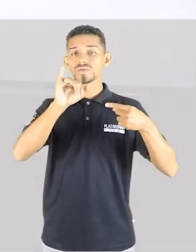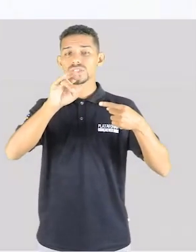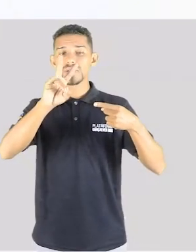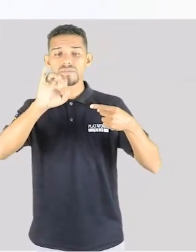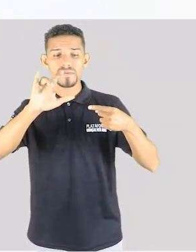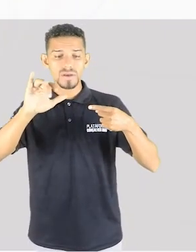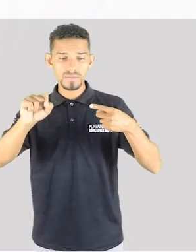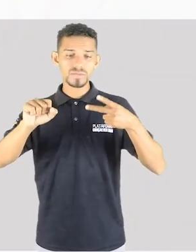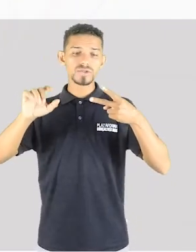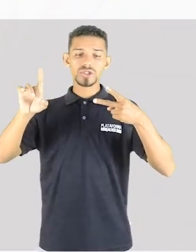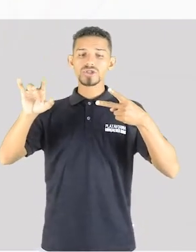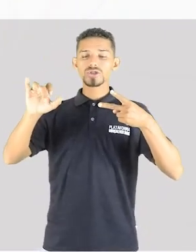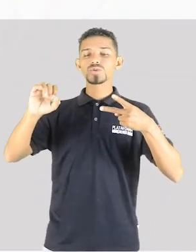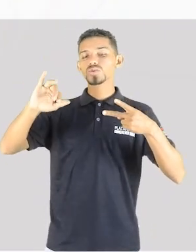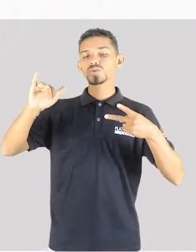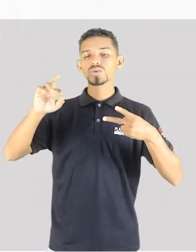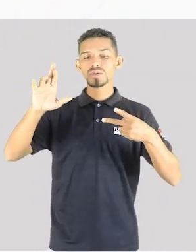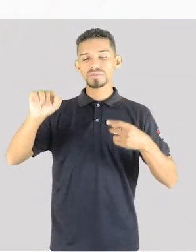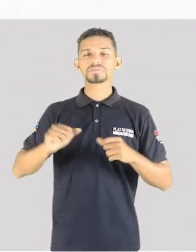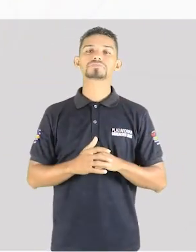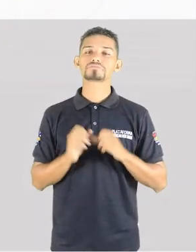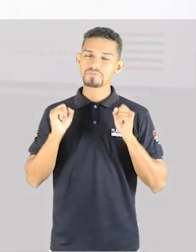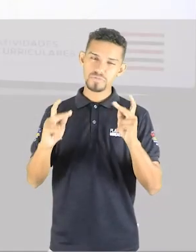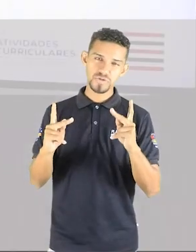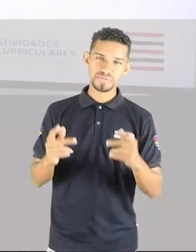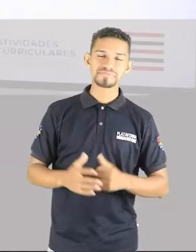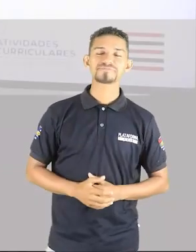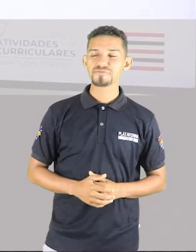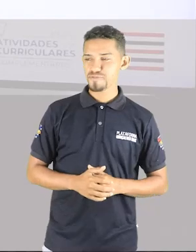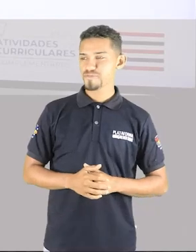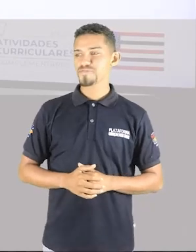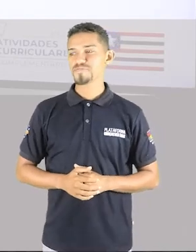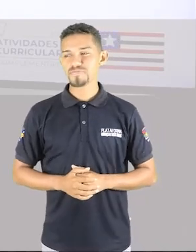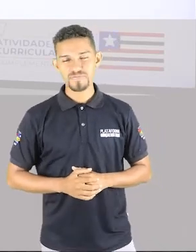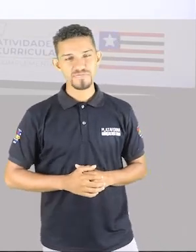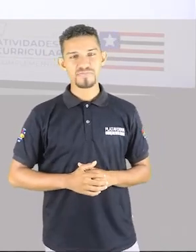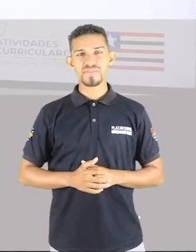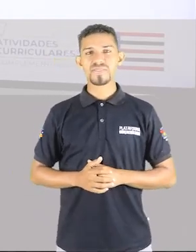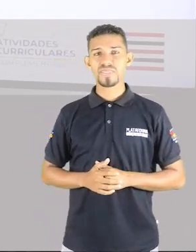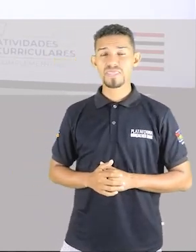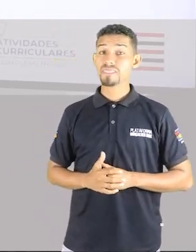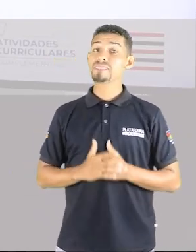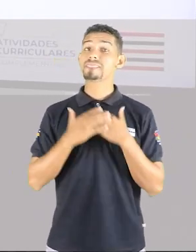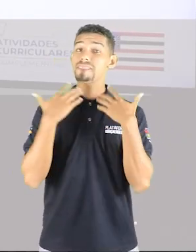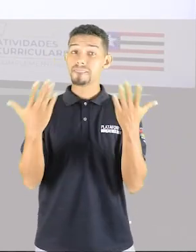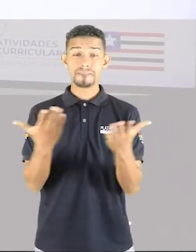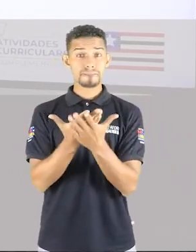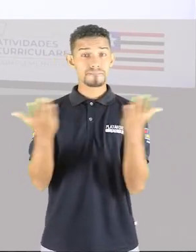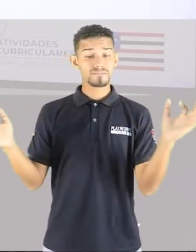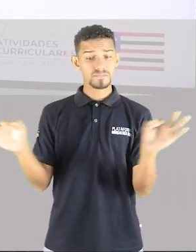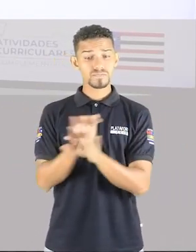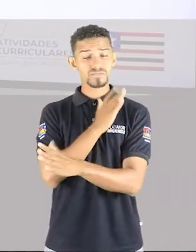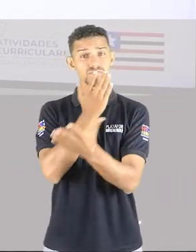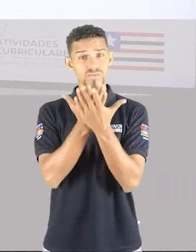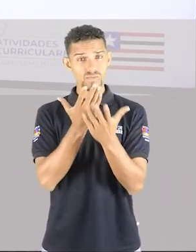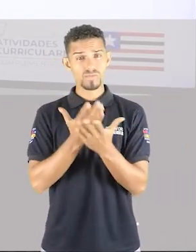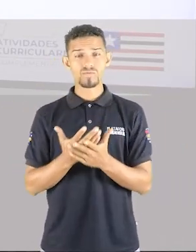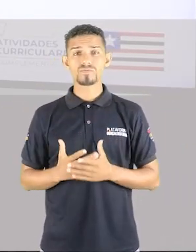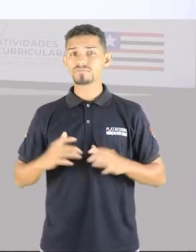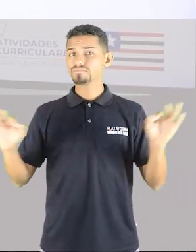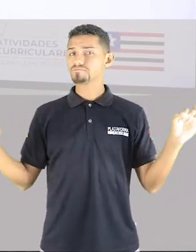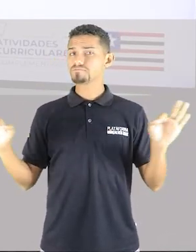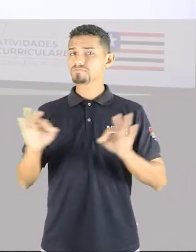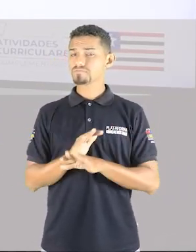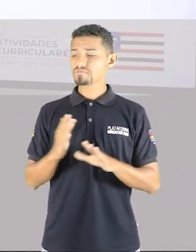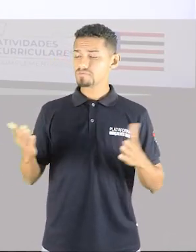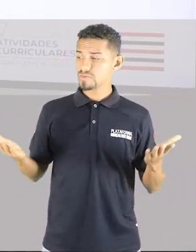fusíveis resposta certa letra C beleza OK gente então a gente vai ficando por aqui encerramos a